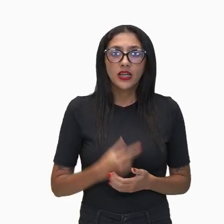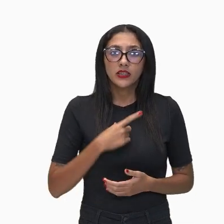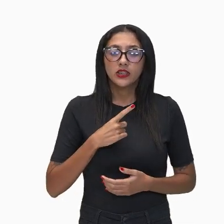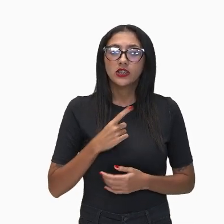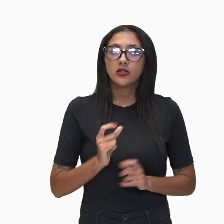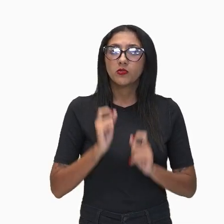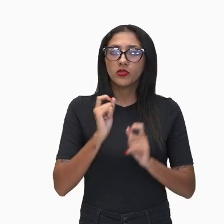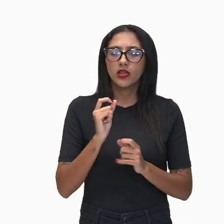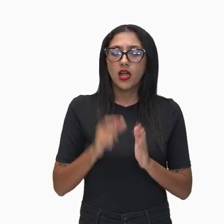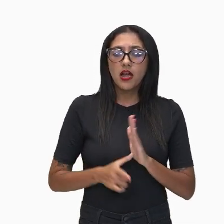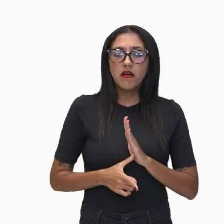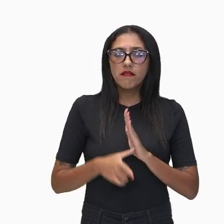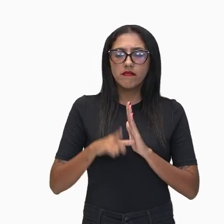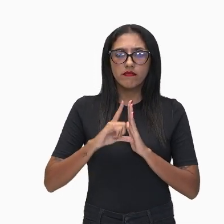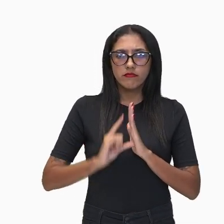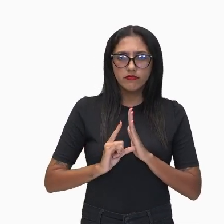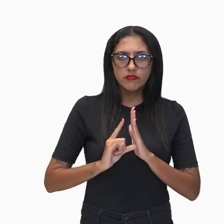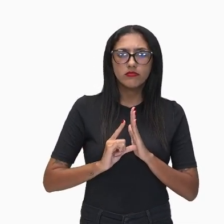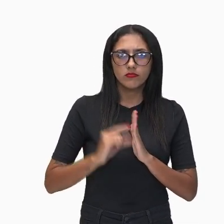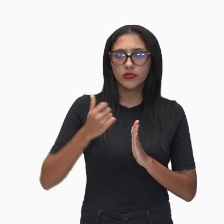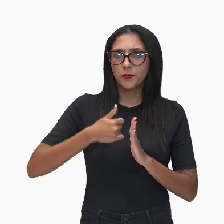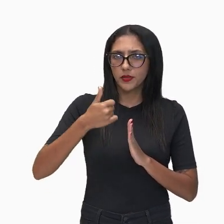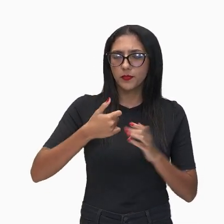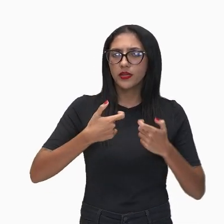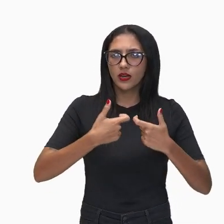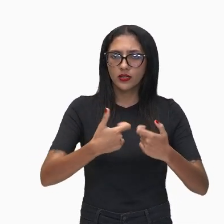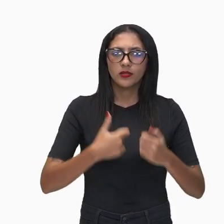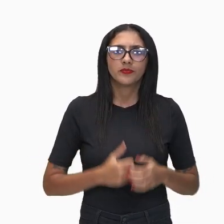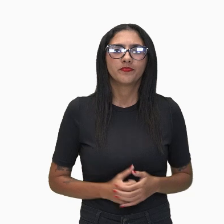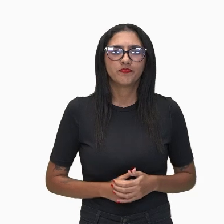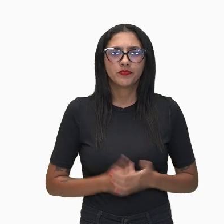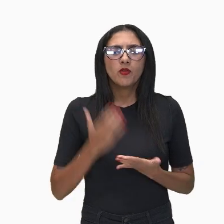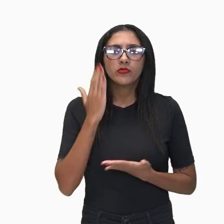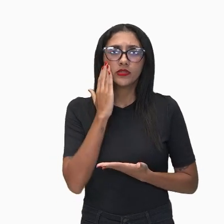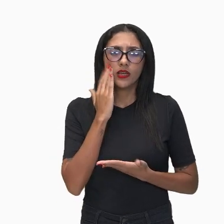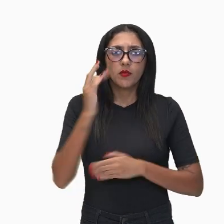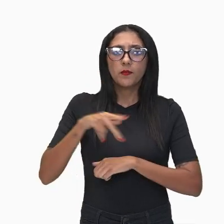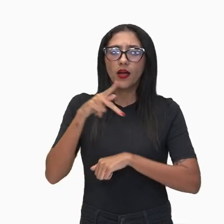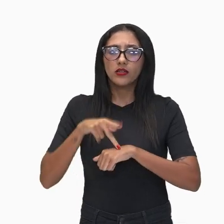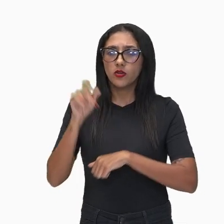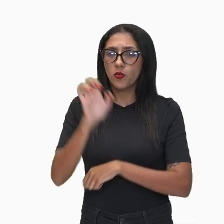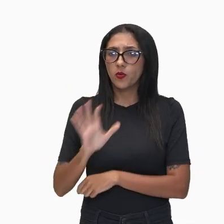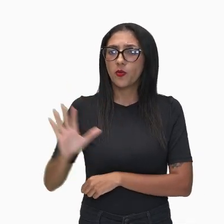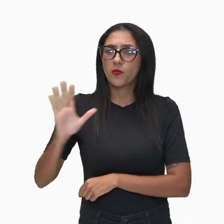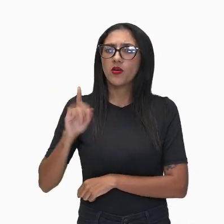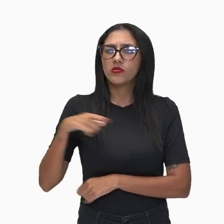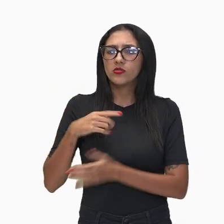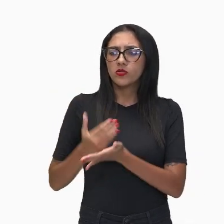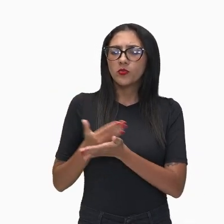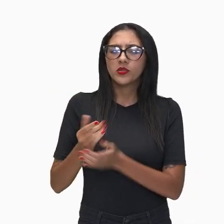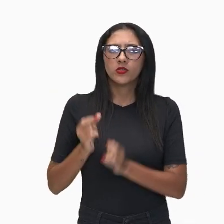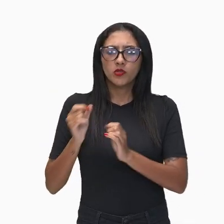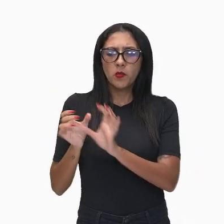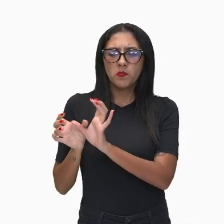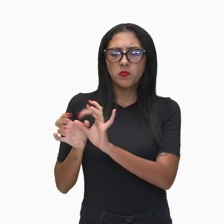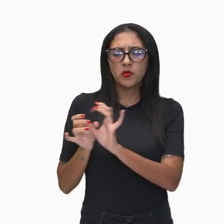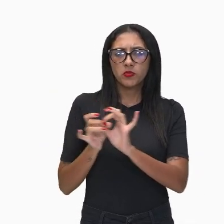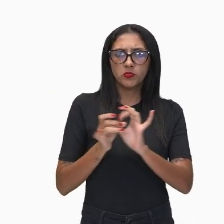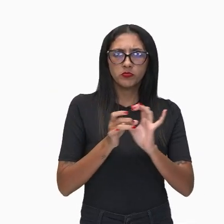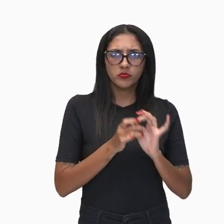da Primeira Guerra Mundial. Então a gente sabe que os países europeus começaram a formar